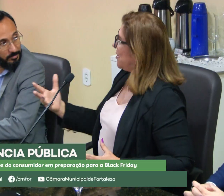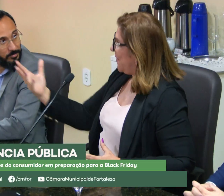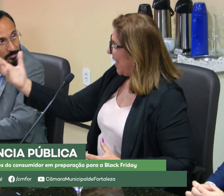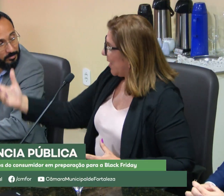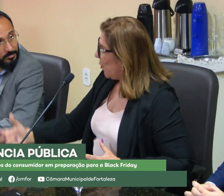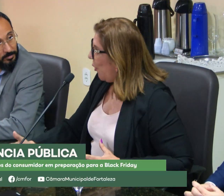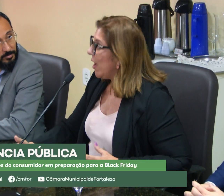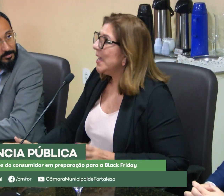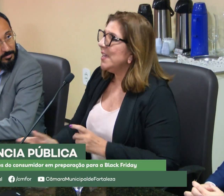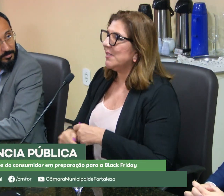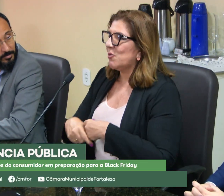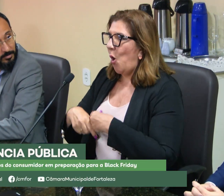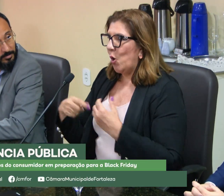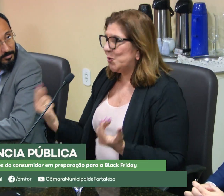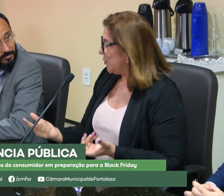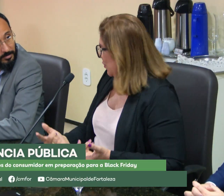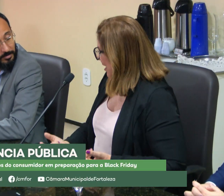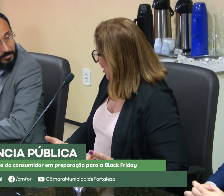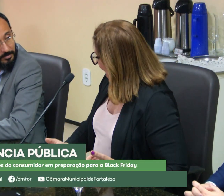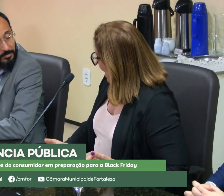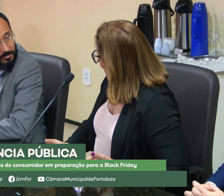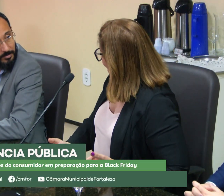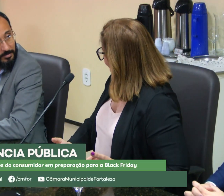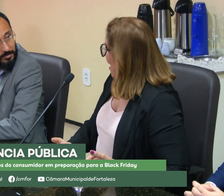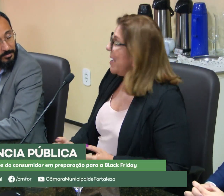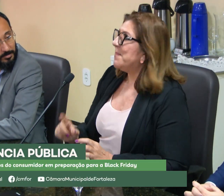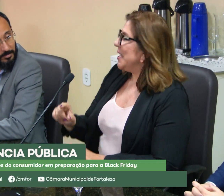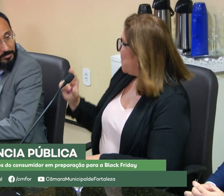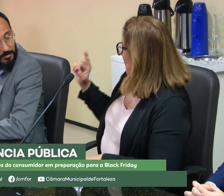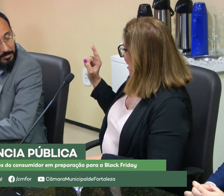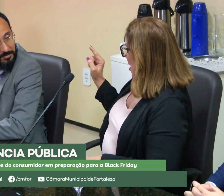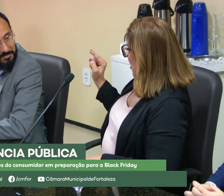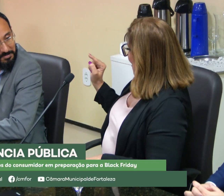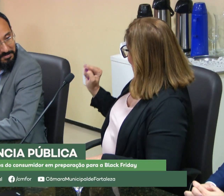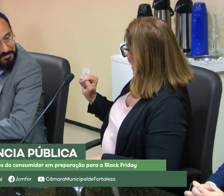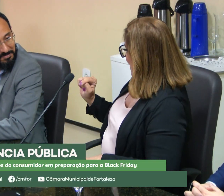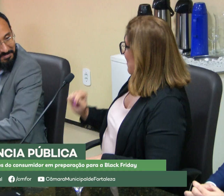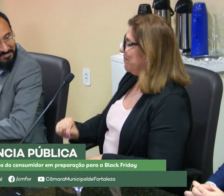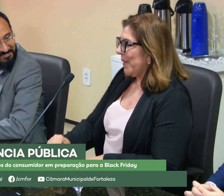como vereador, todo o tema.